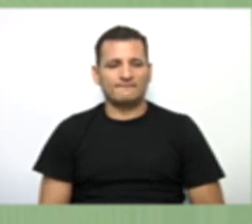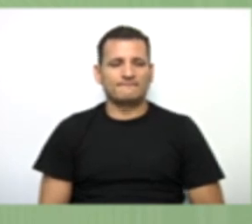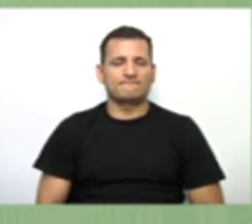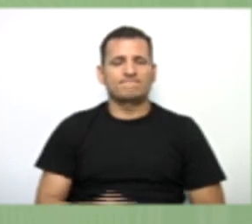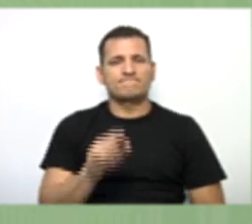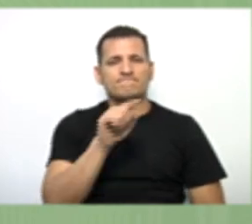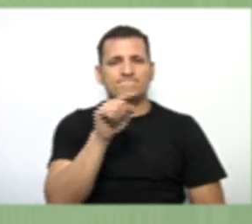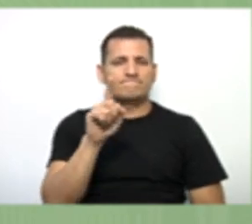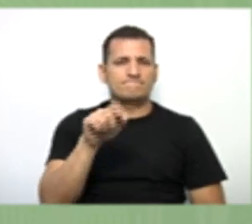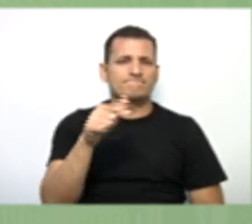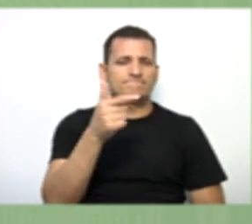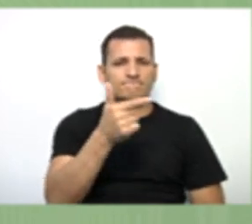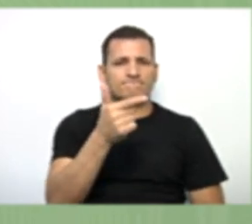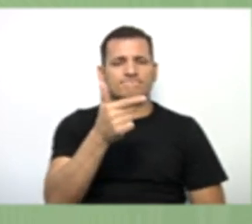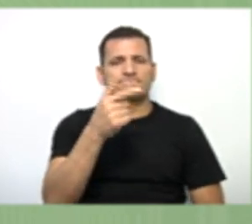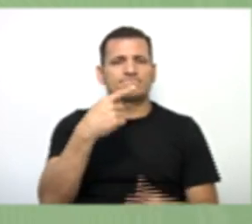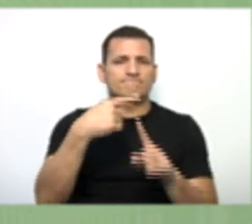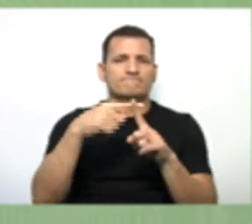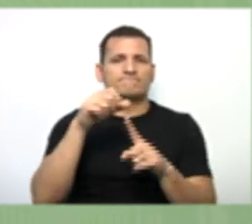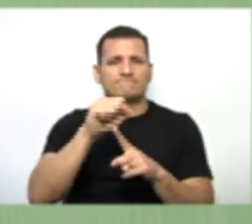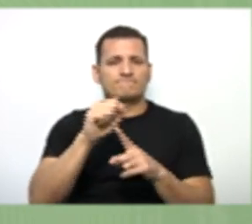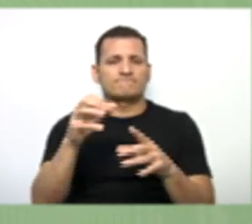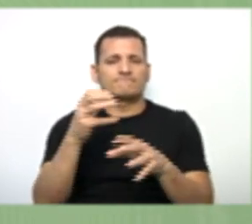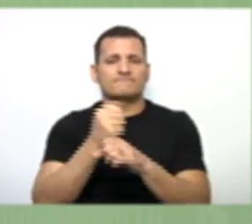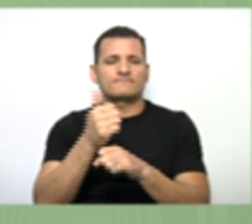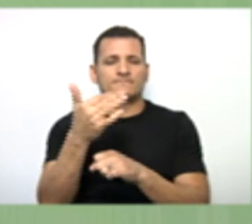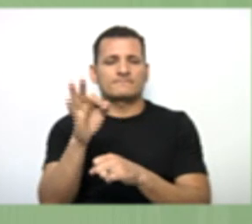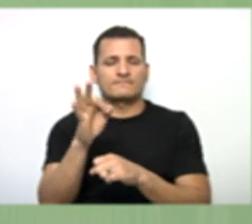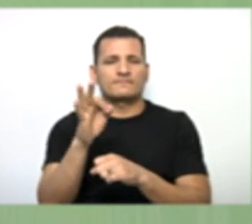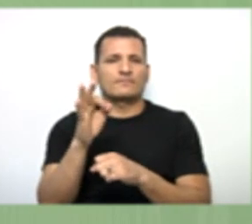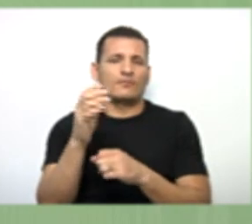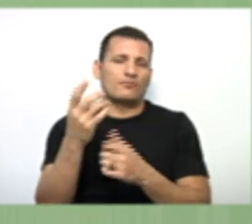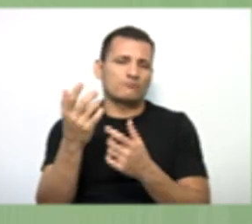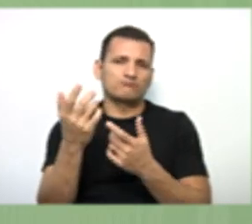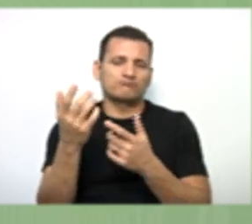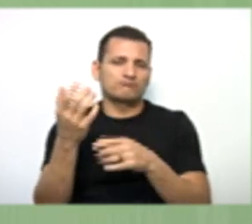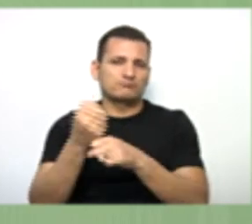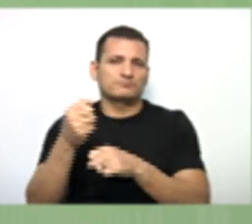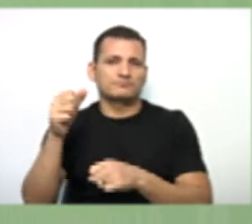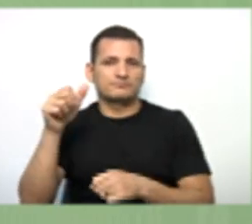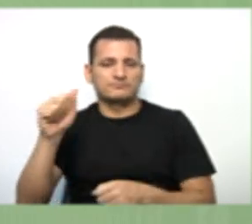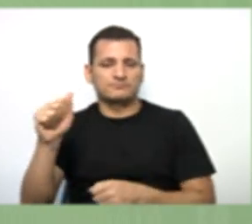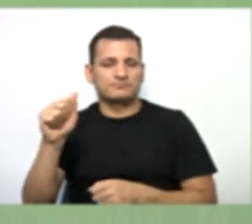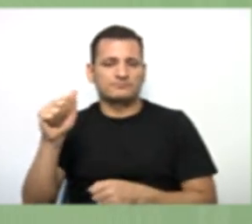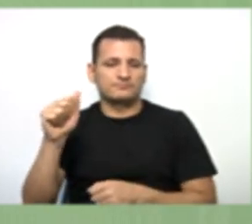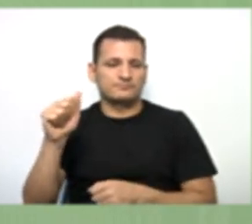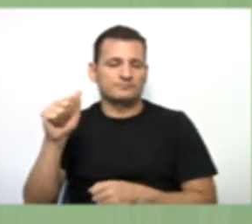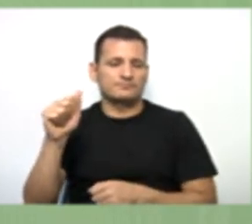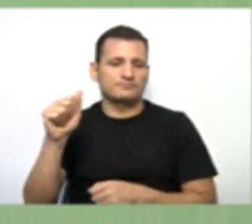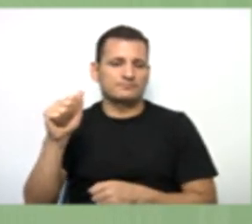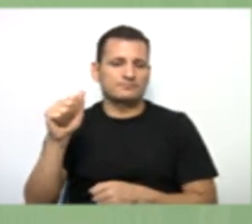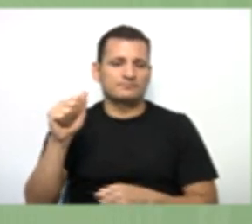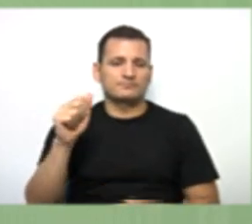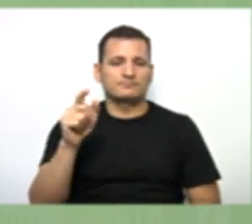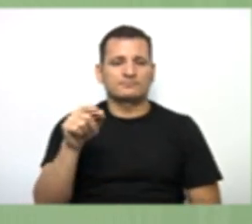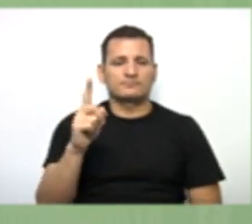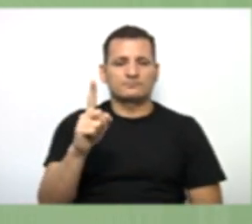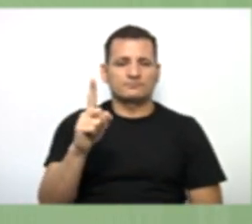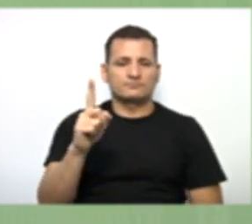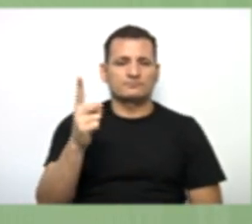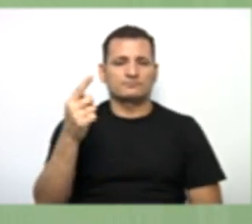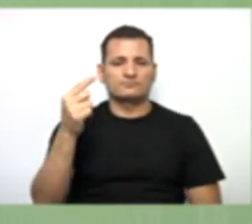8, então seria 10. 10 é igual ao A. Né? Esse aqui é 1 mais 2